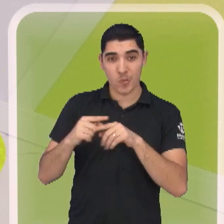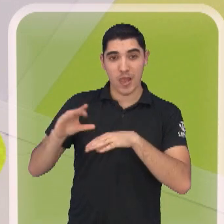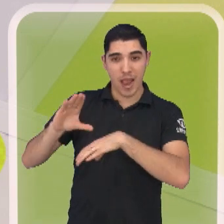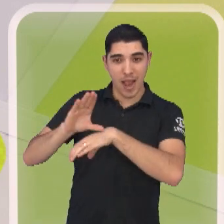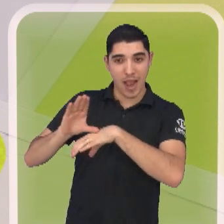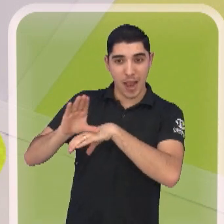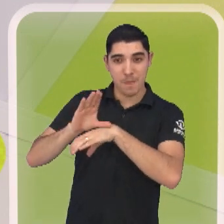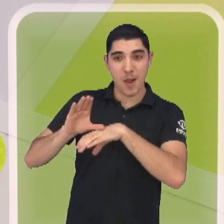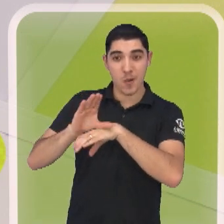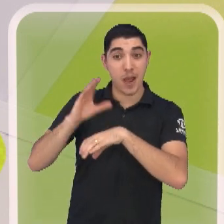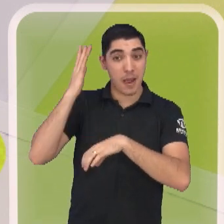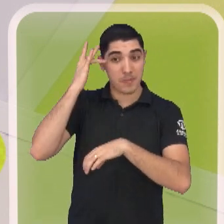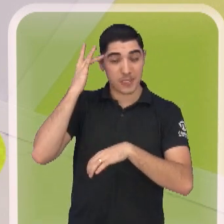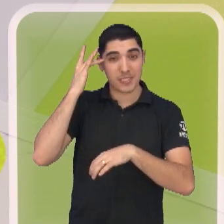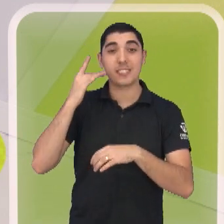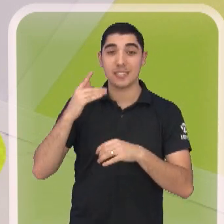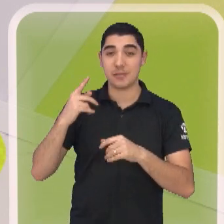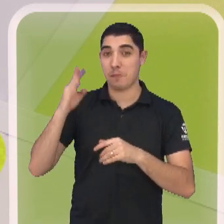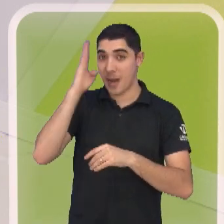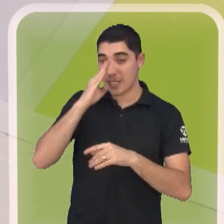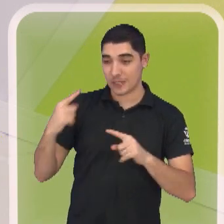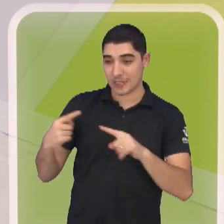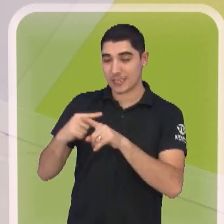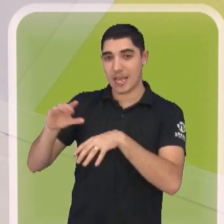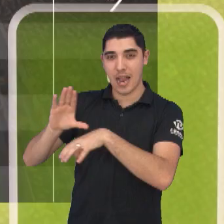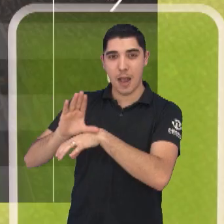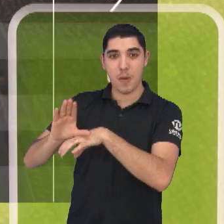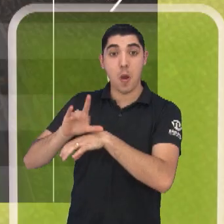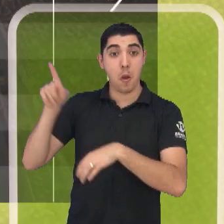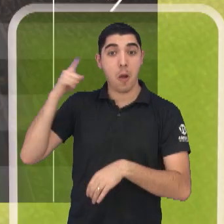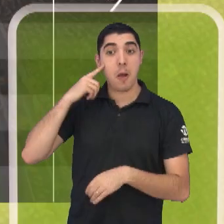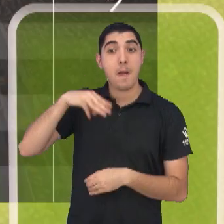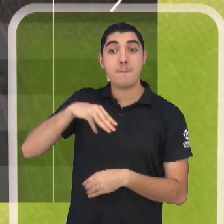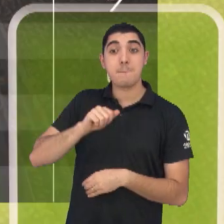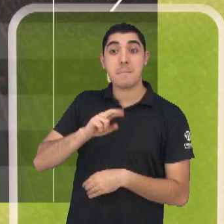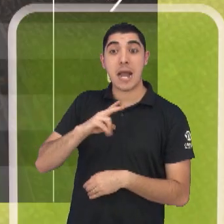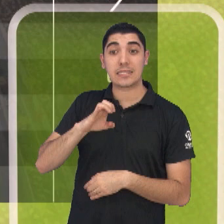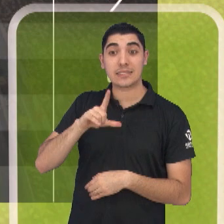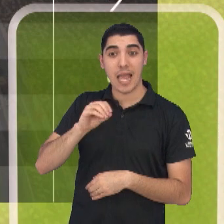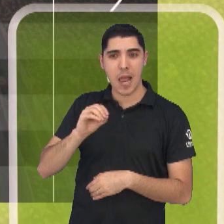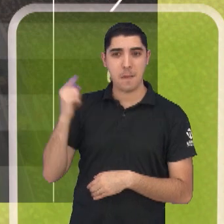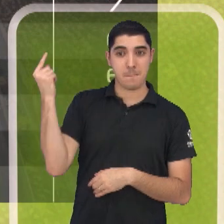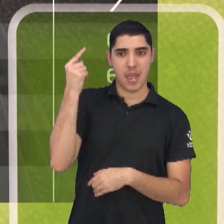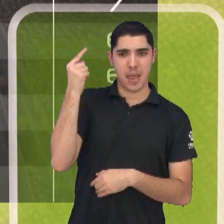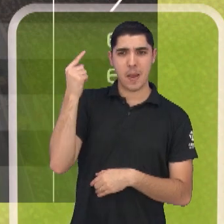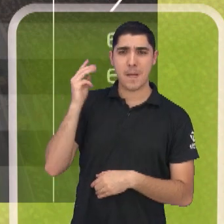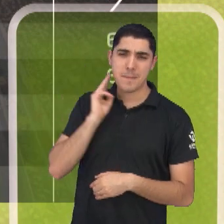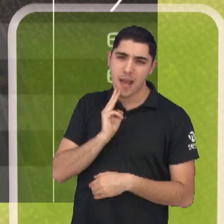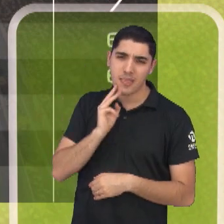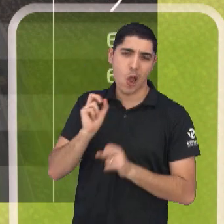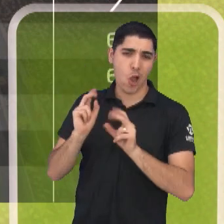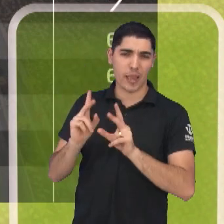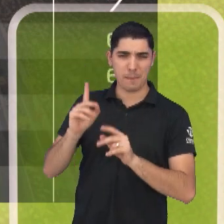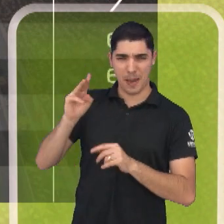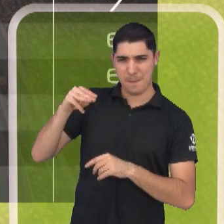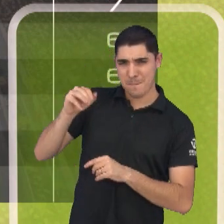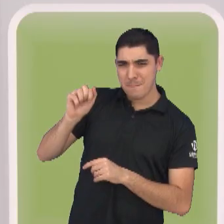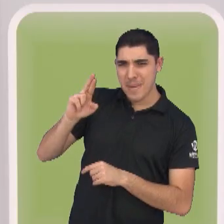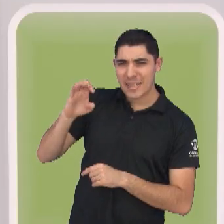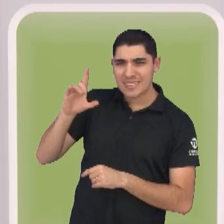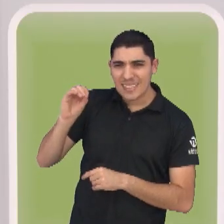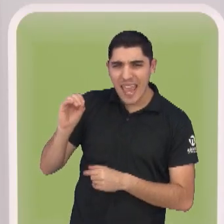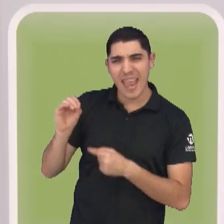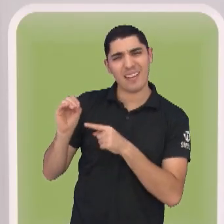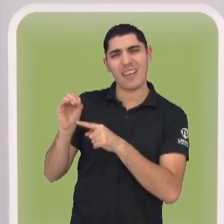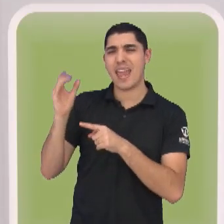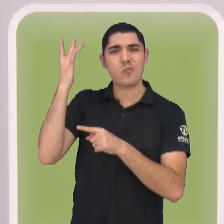enfrenta camarões e os resultados estão aqui o nosso Marcelão Líder que coisa hein o Mateus tudo bem O Marcelo não dá Marcelo Líder não sabe nem que a bola é redonda